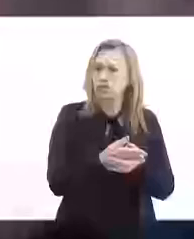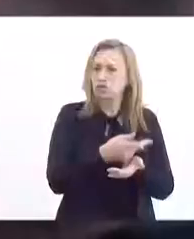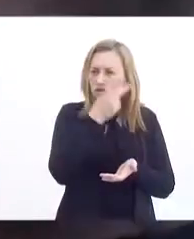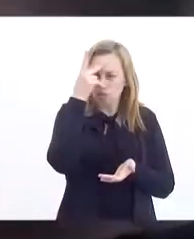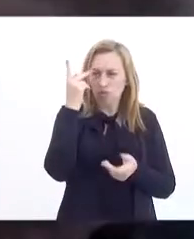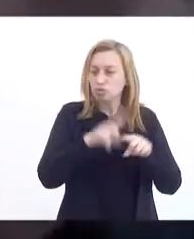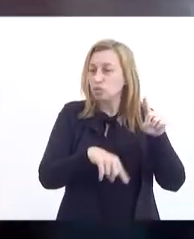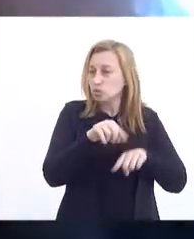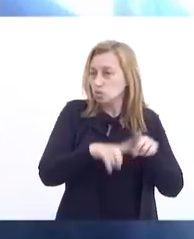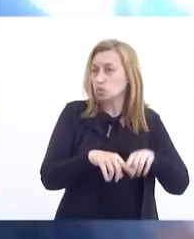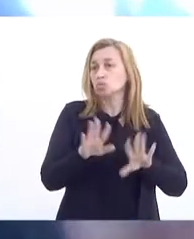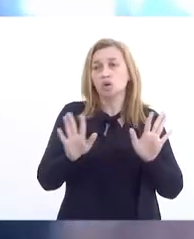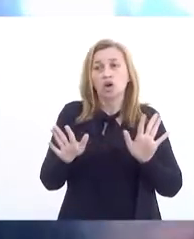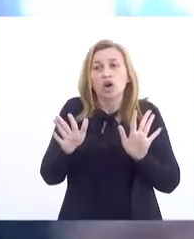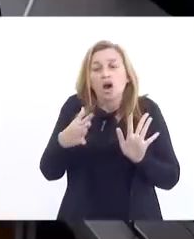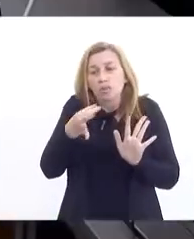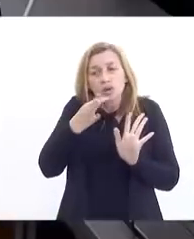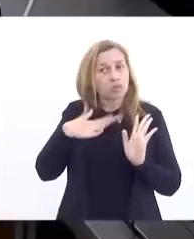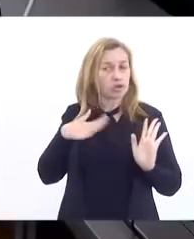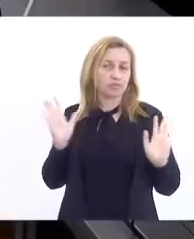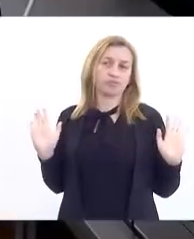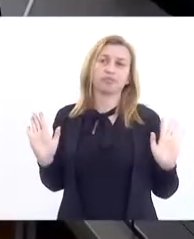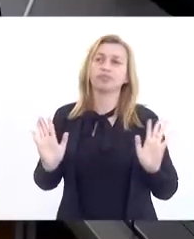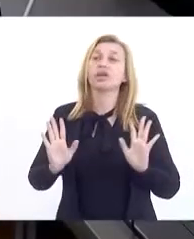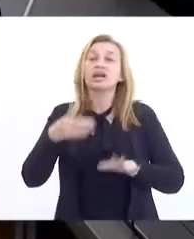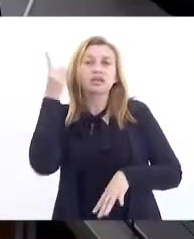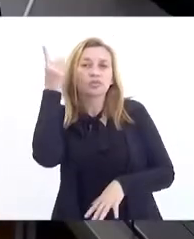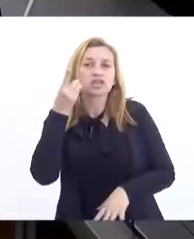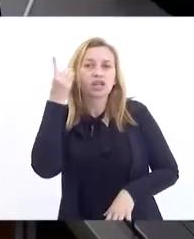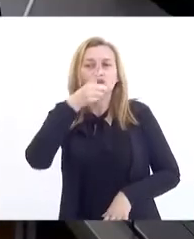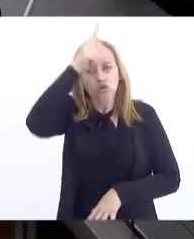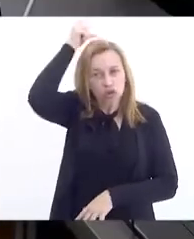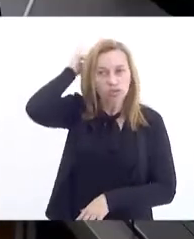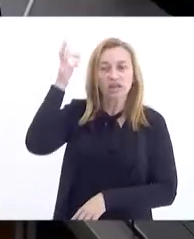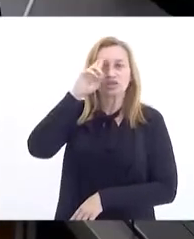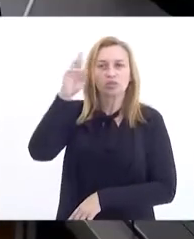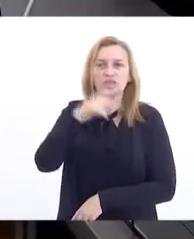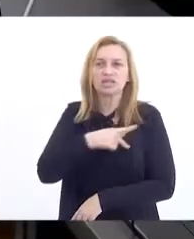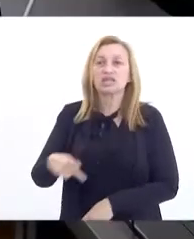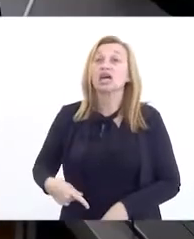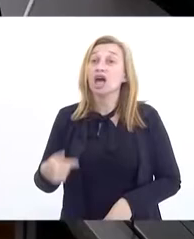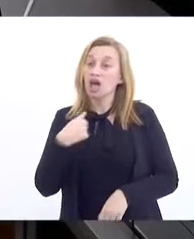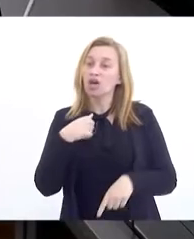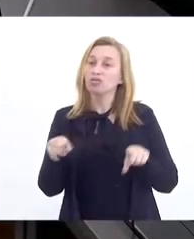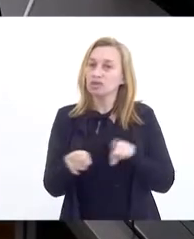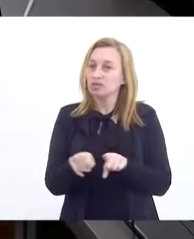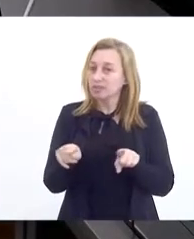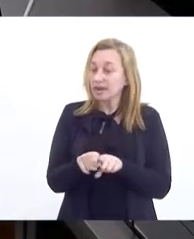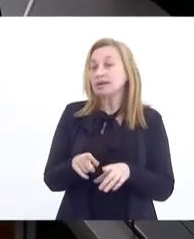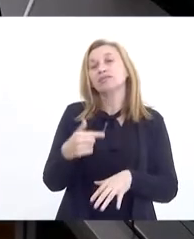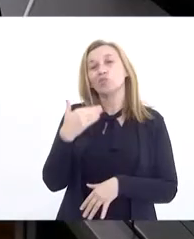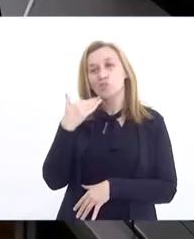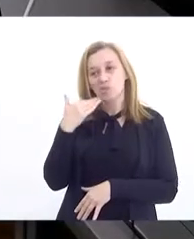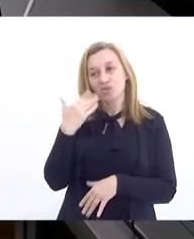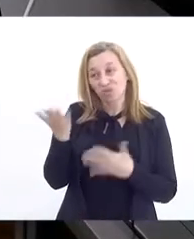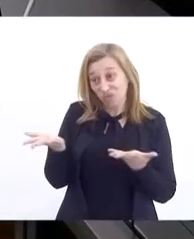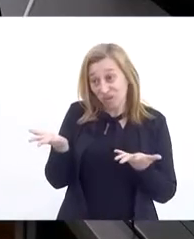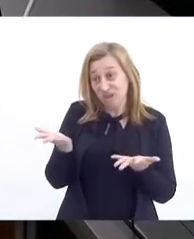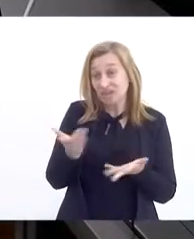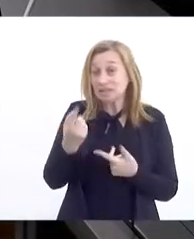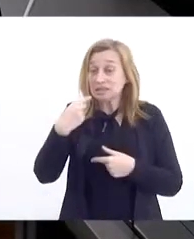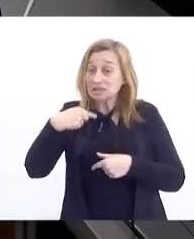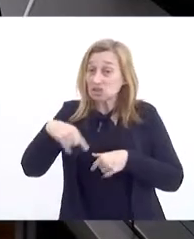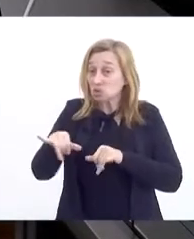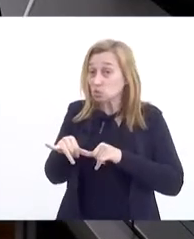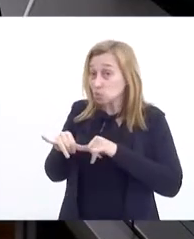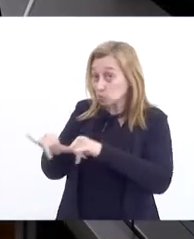Deputado Luiz Paulo. Senhor presidente, eu, por acaso, também tenho o defeito de ir ao